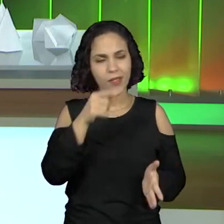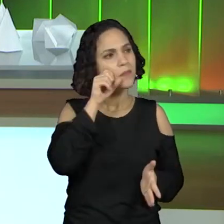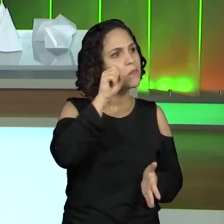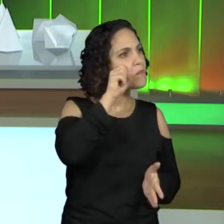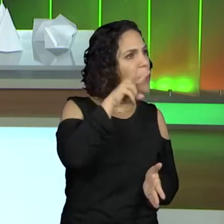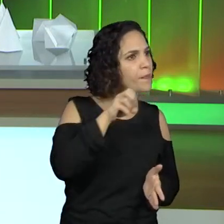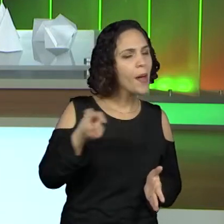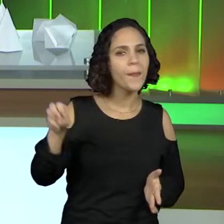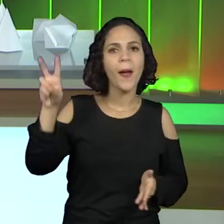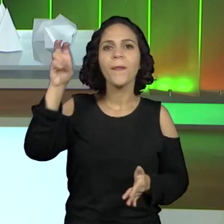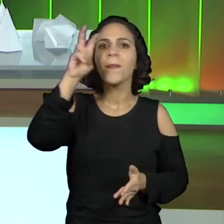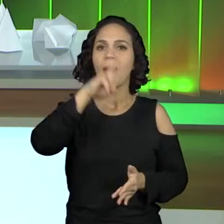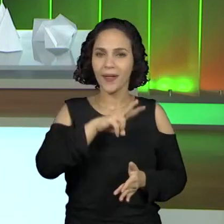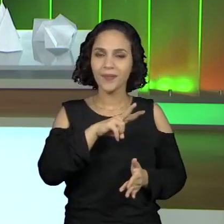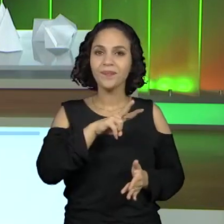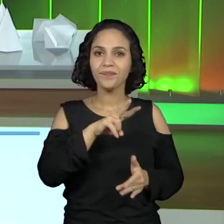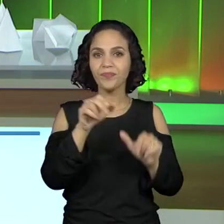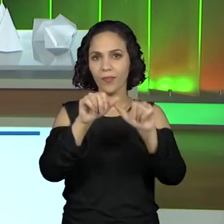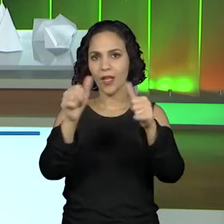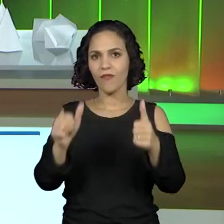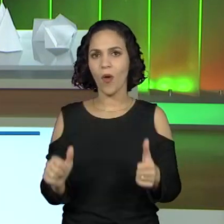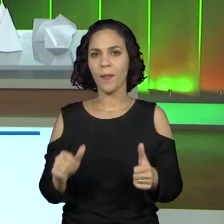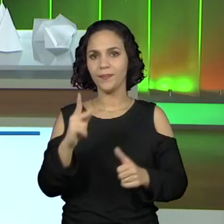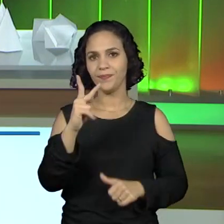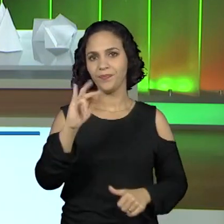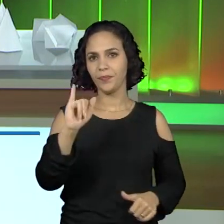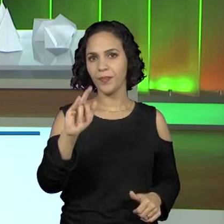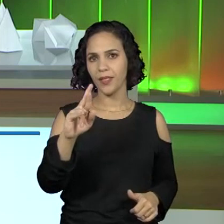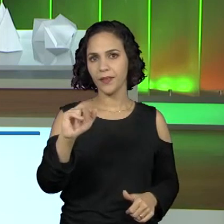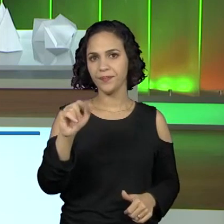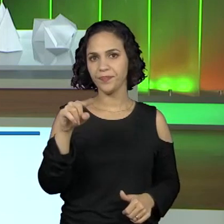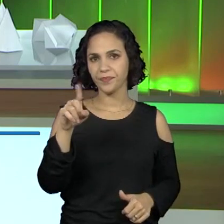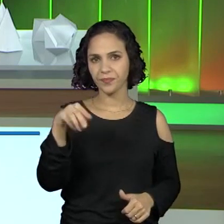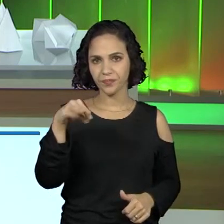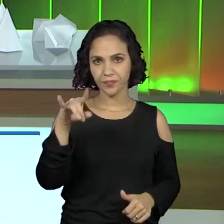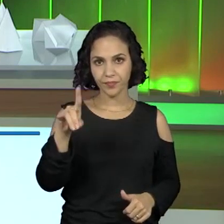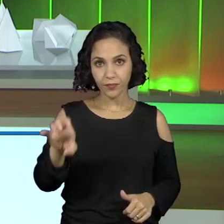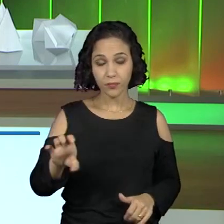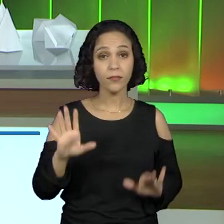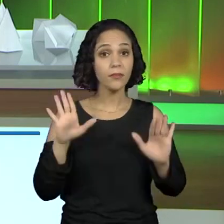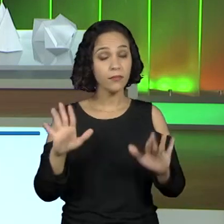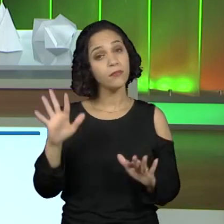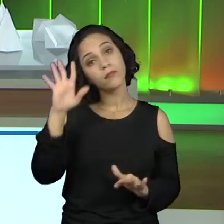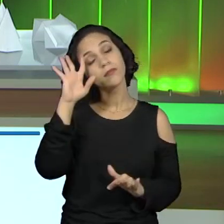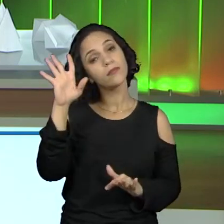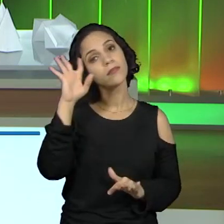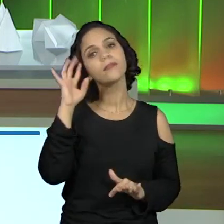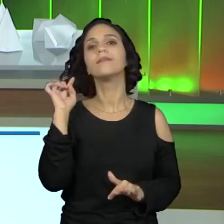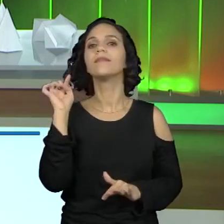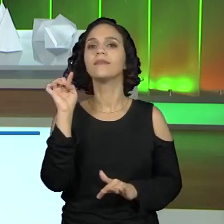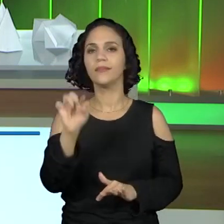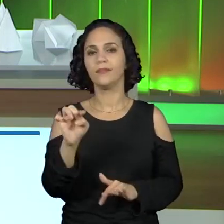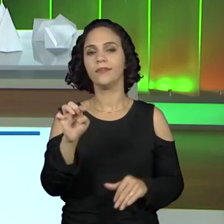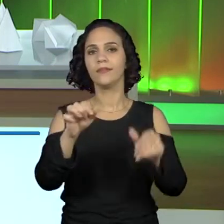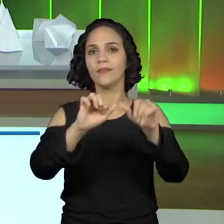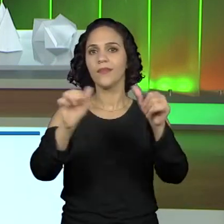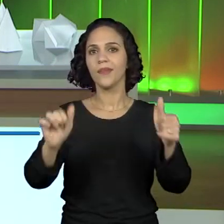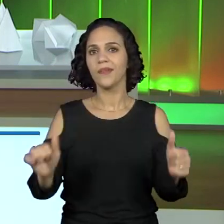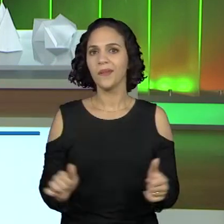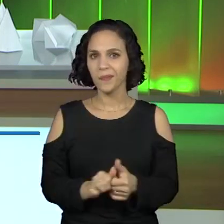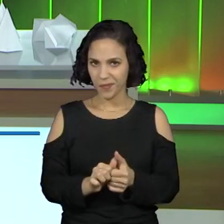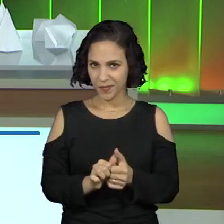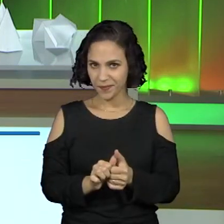aí e tem o formato de uma pirâmide. E a gente vai pensar, então, nessa figura